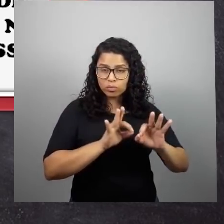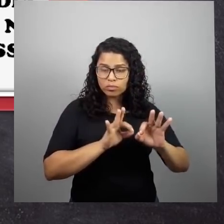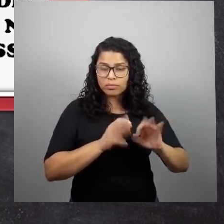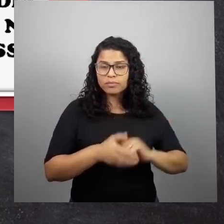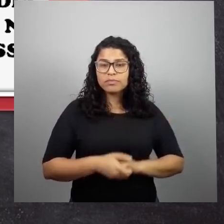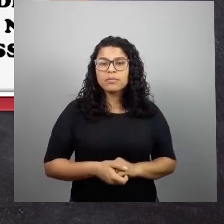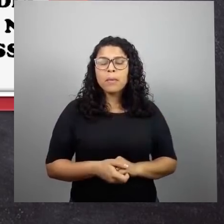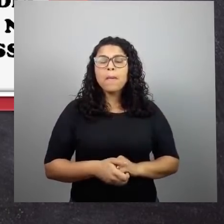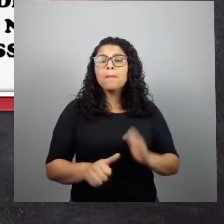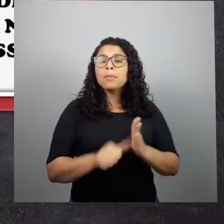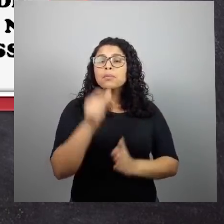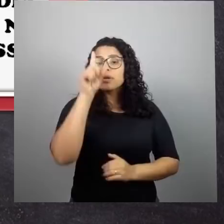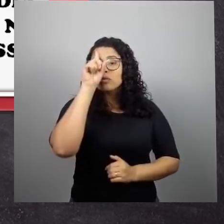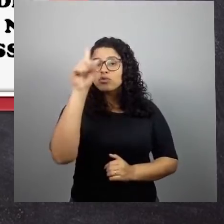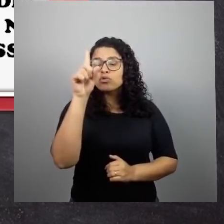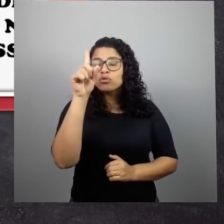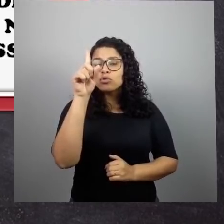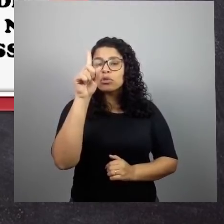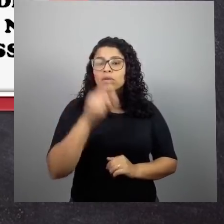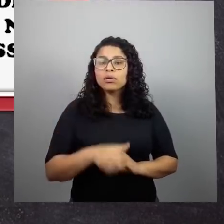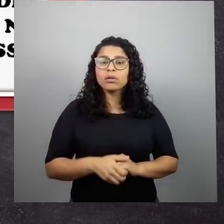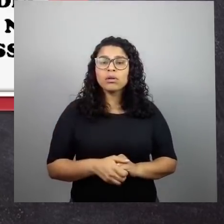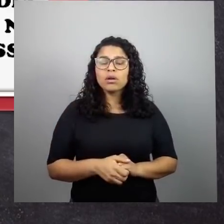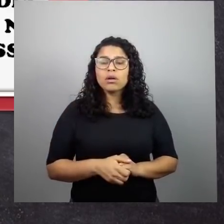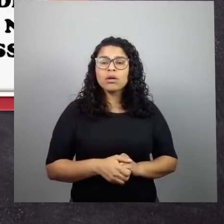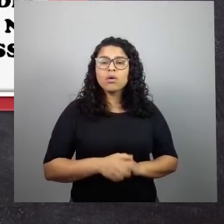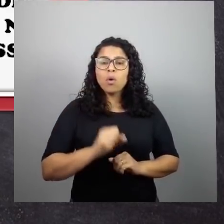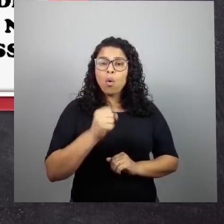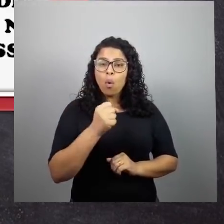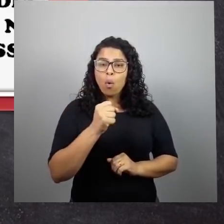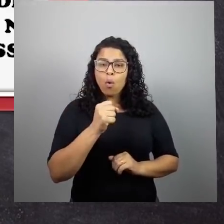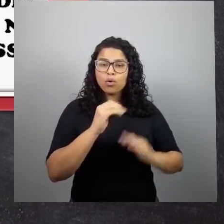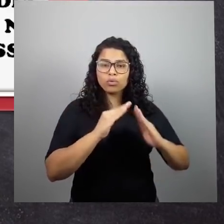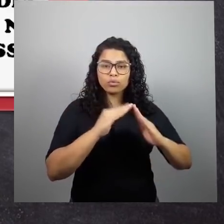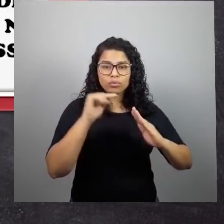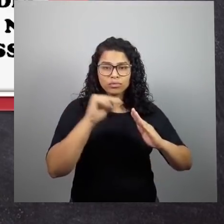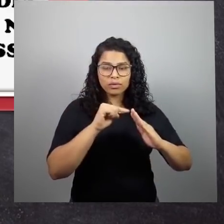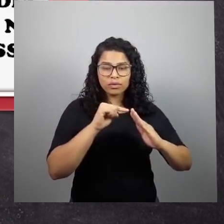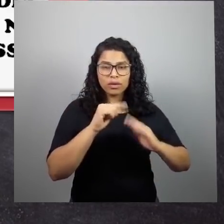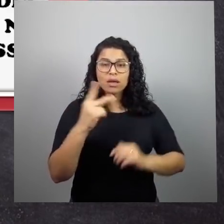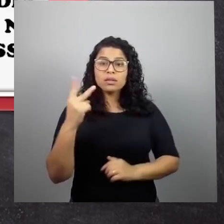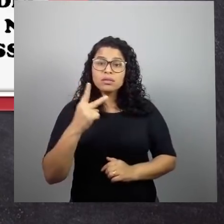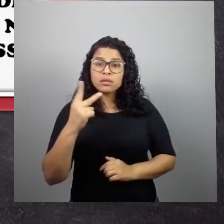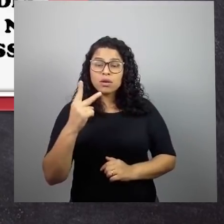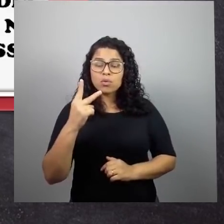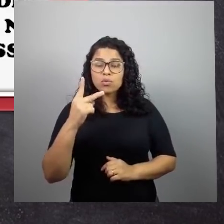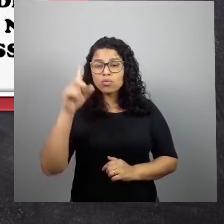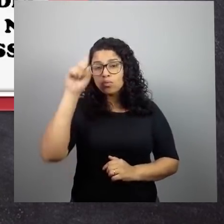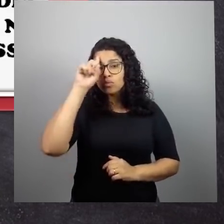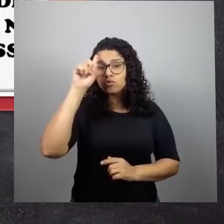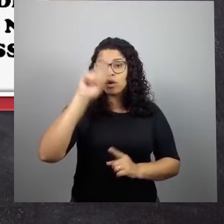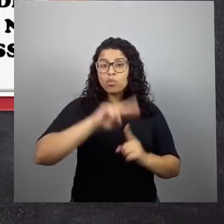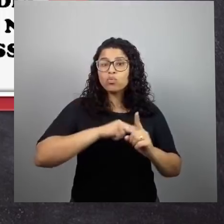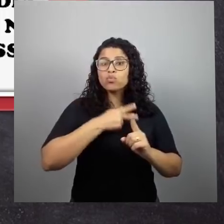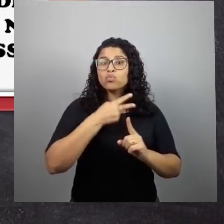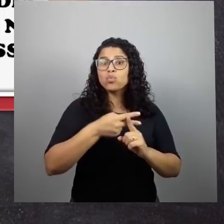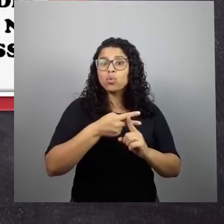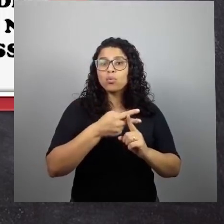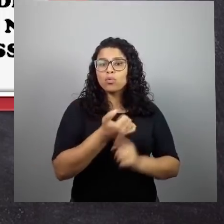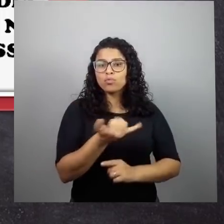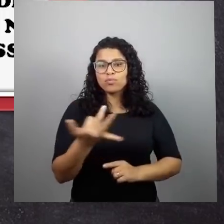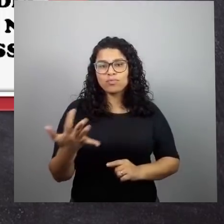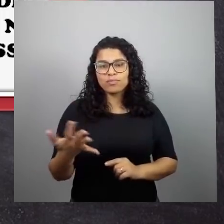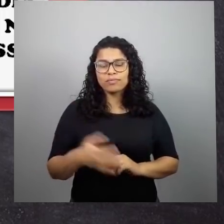que no primeiro dia foram trocadas 8 telhas e no segundo dia o dobro dessa quantidade? O que acontece é que